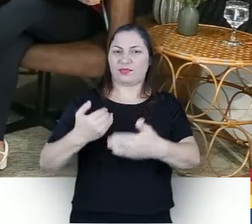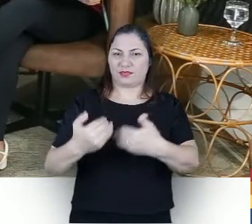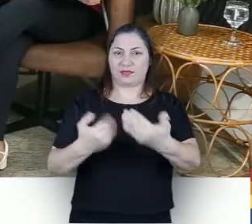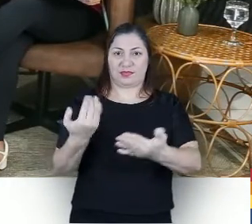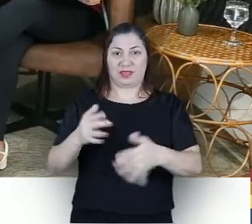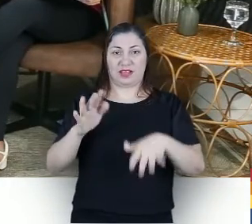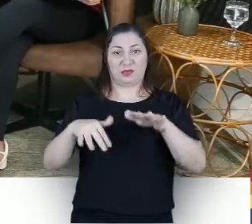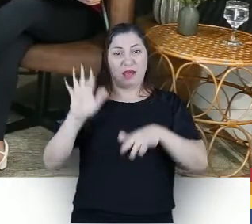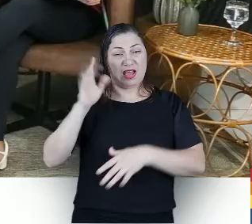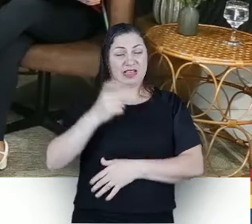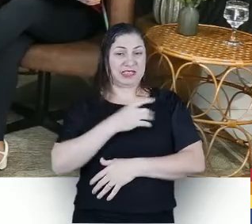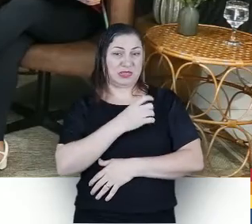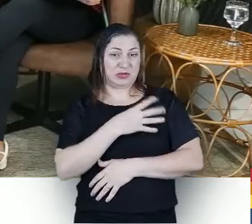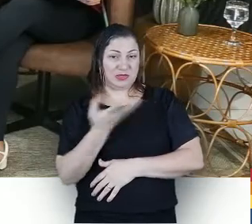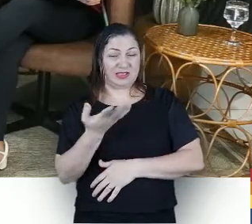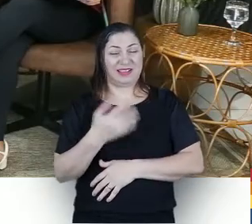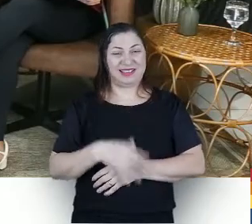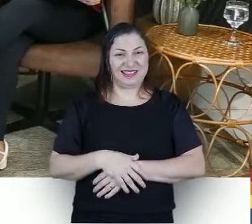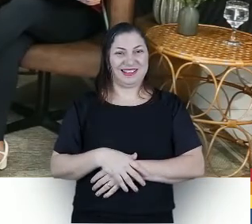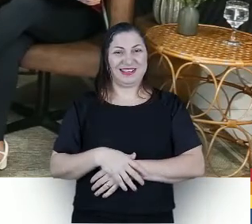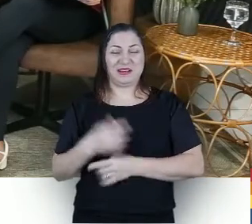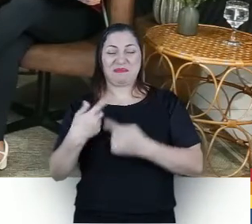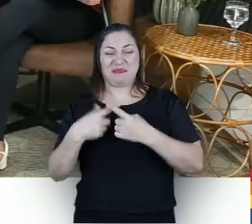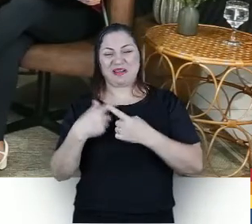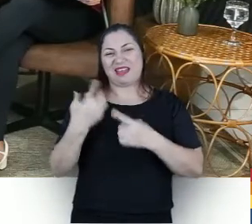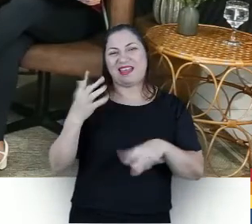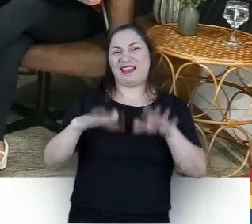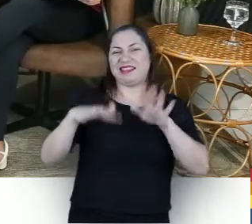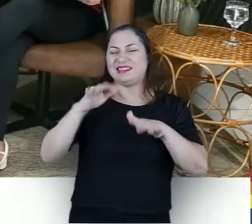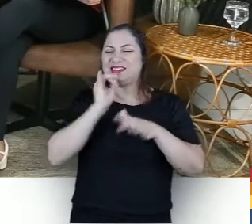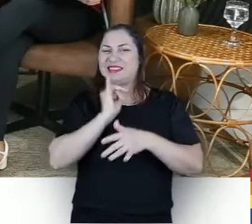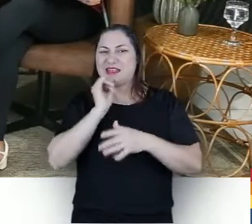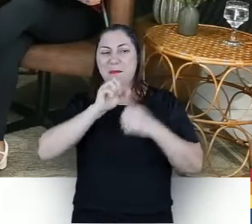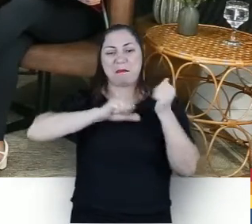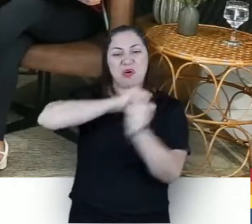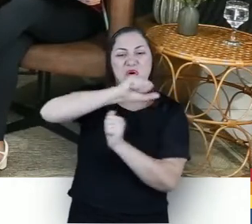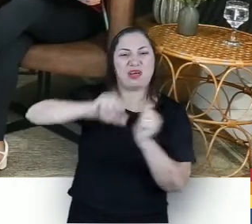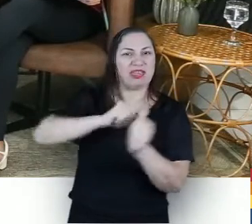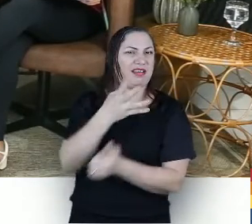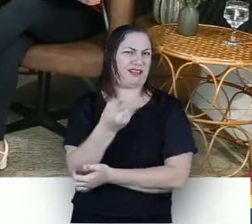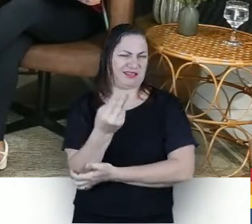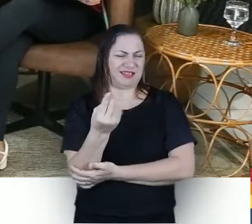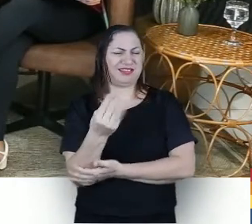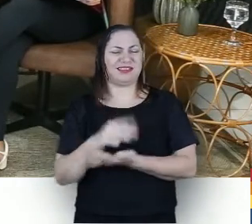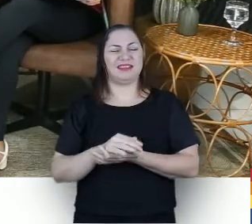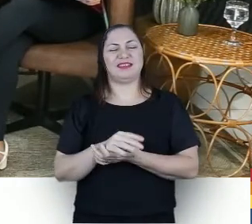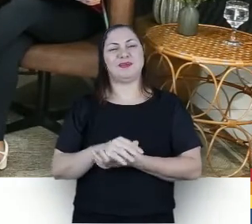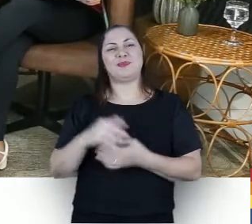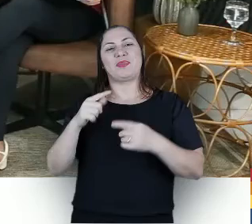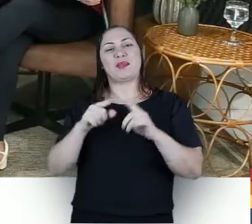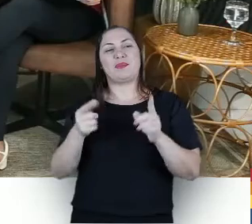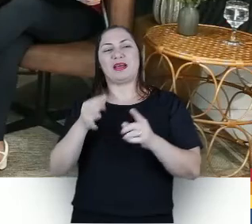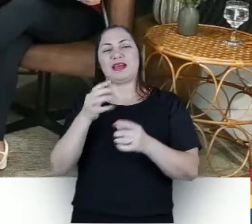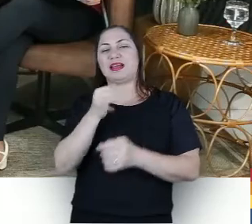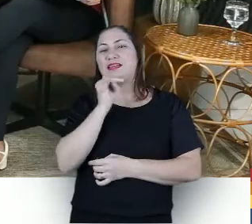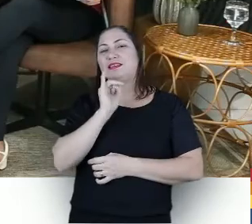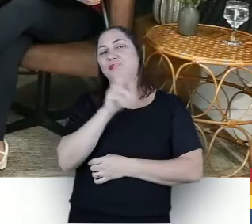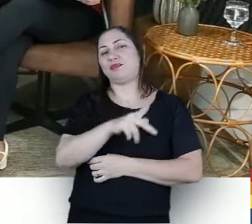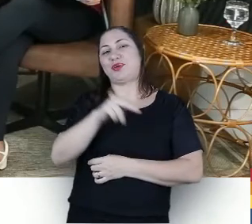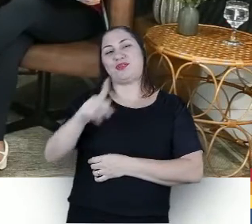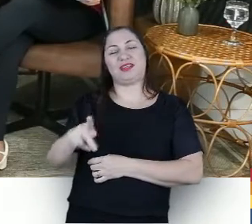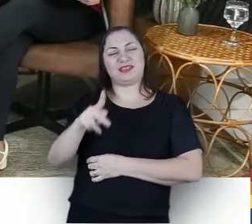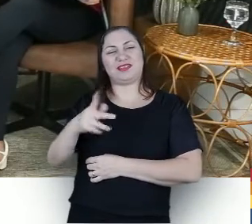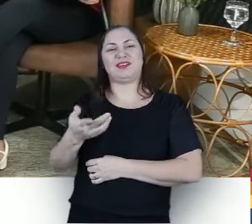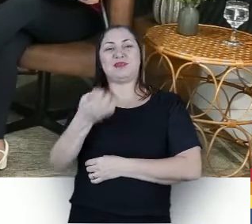às vezes tenha sido mais negativo do que positivo, mas deu certo. E é bola para frente e um passo de cada